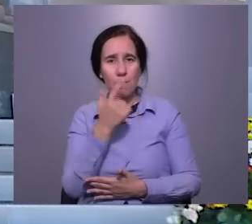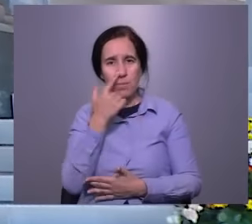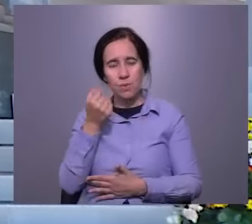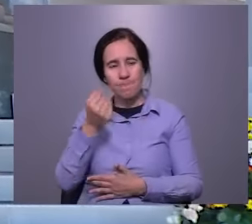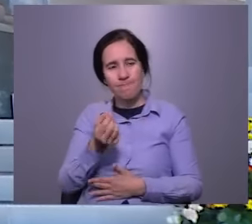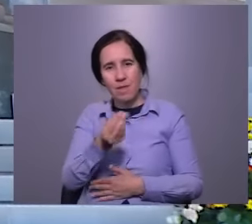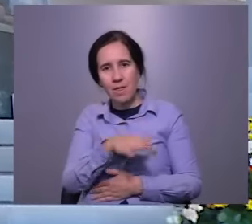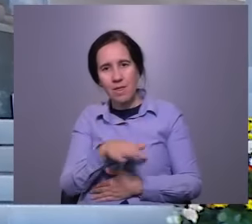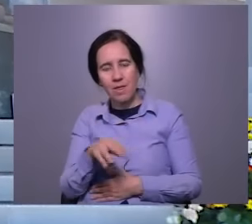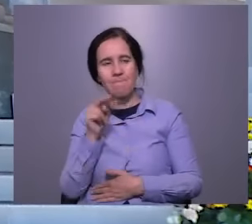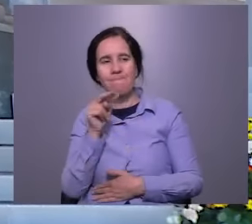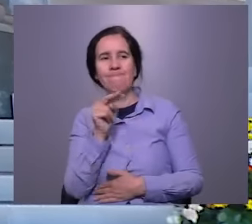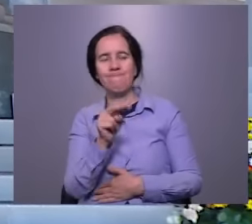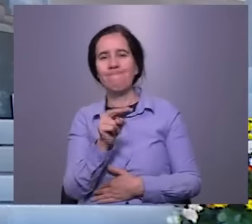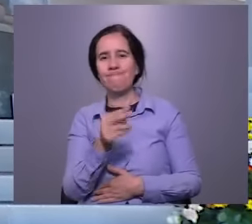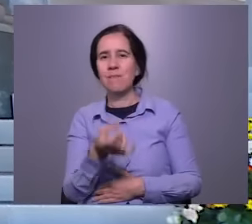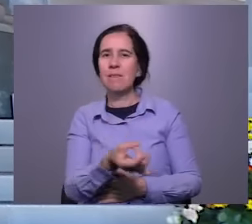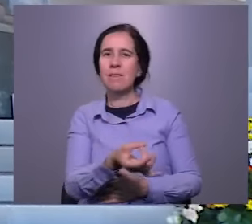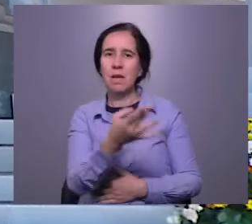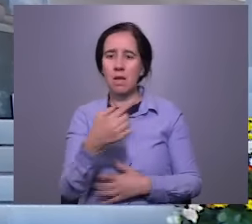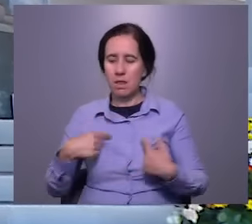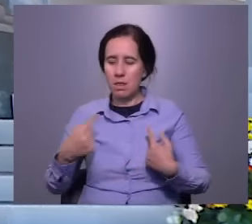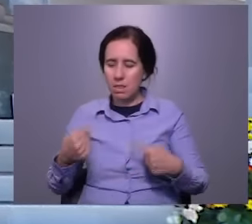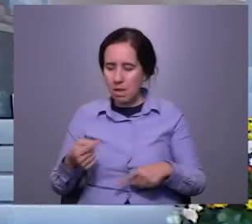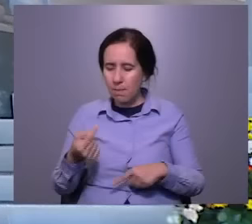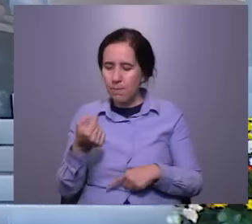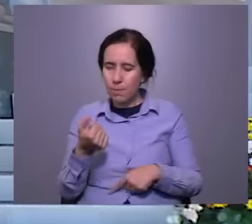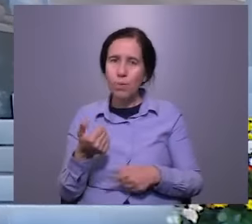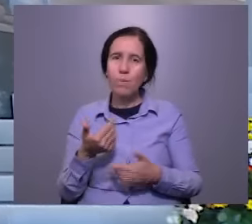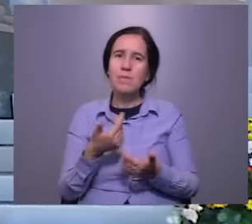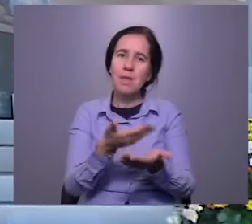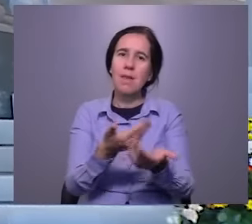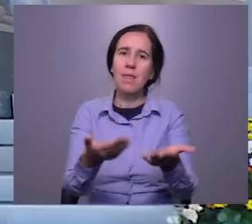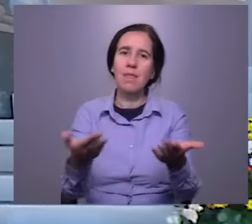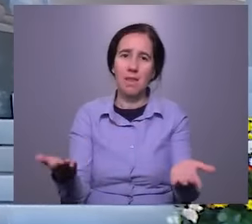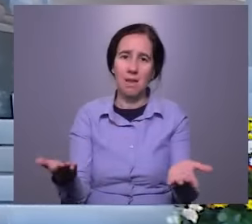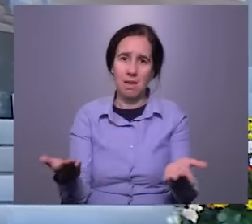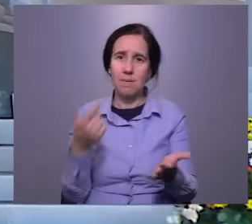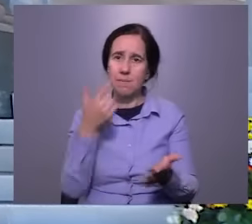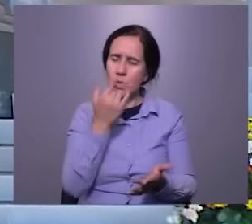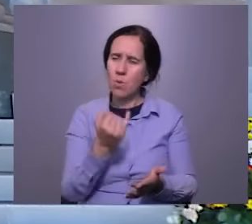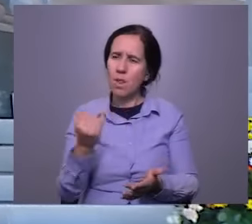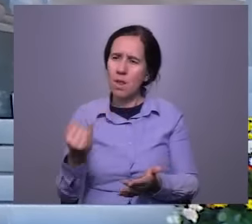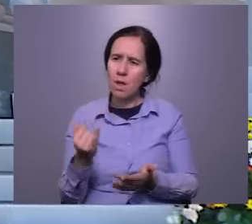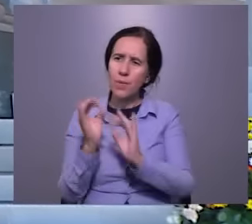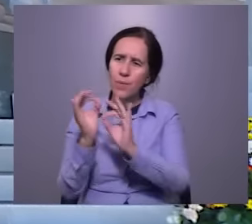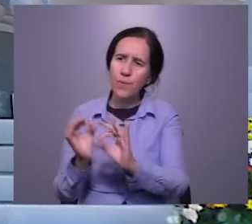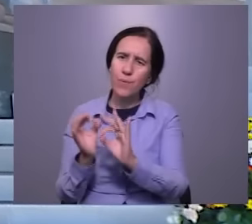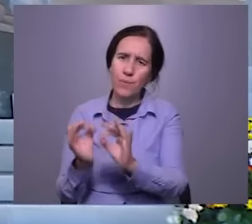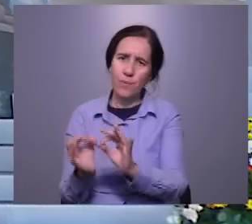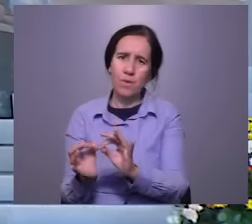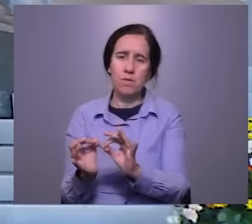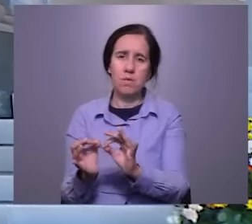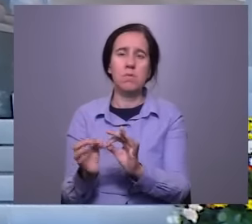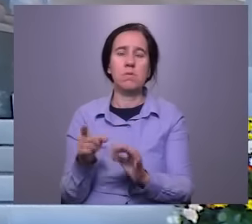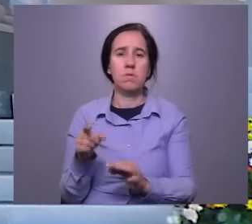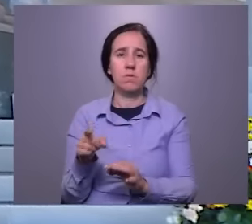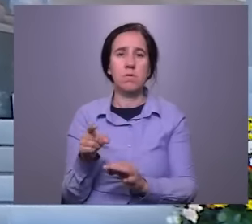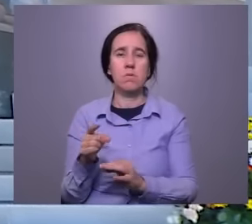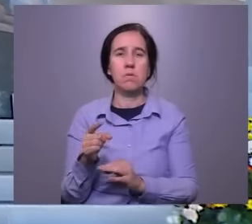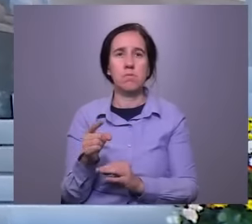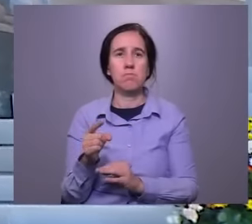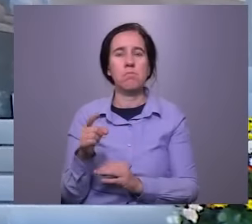a sacrifícios por eles, compaixão pelos mais pobres, que junto deles não tinham o suficiente para viver,